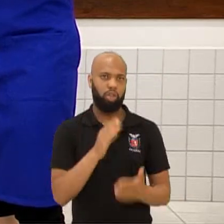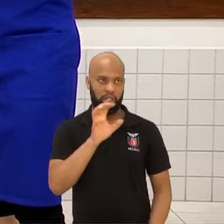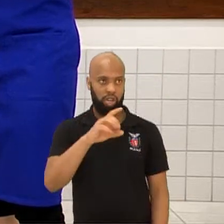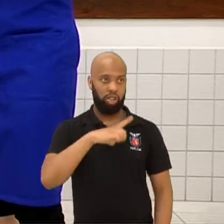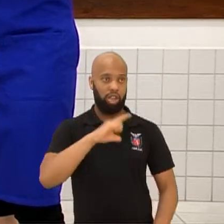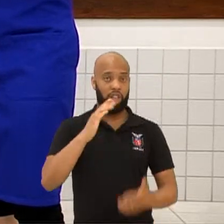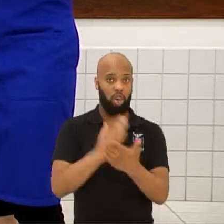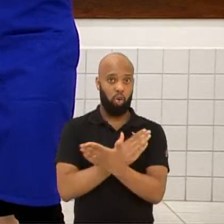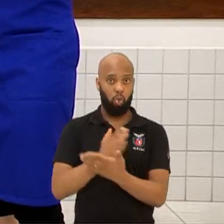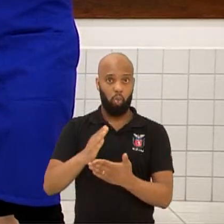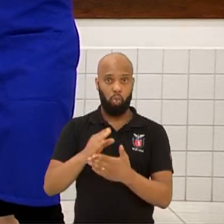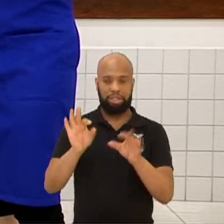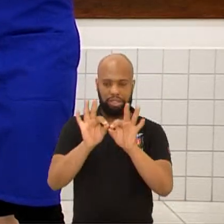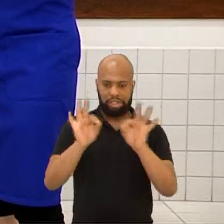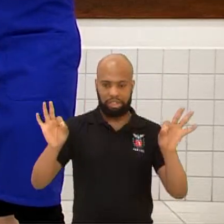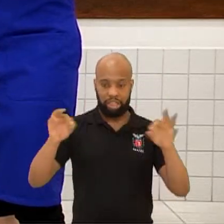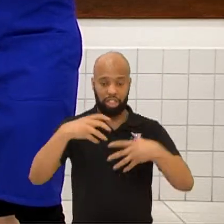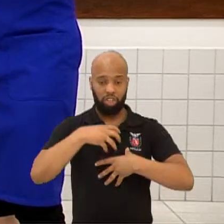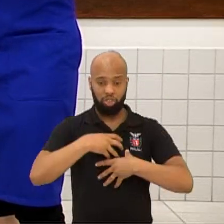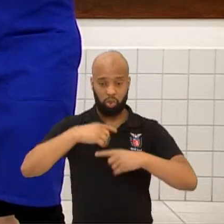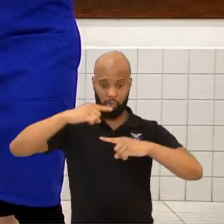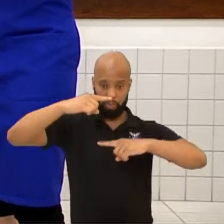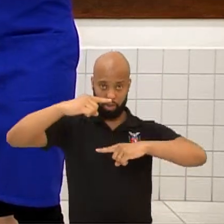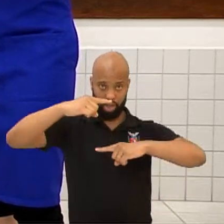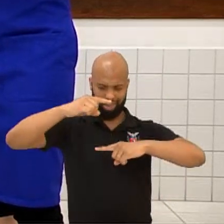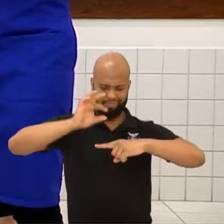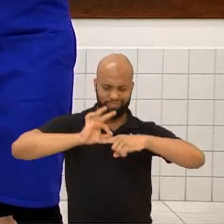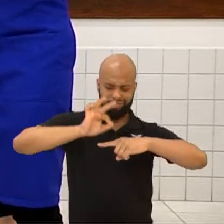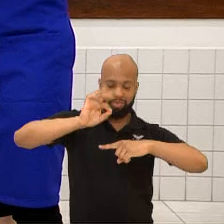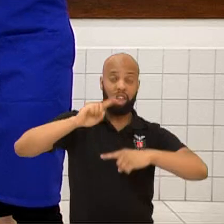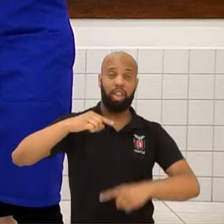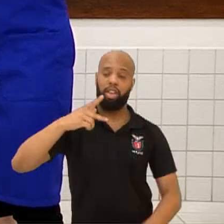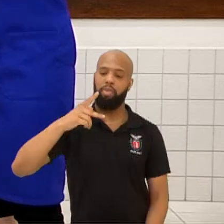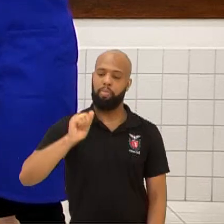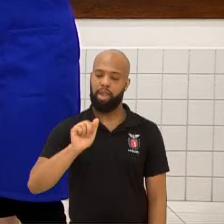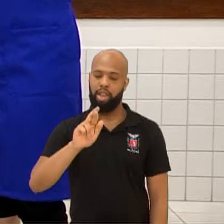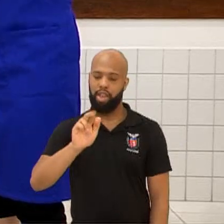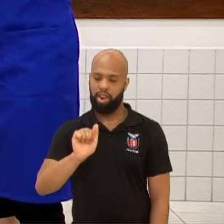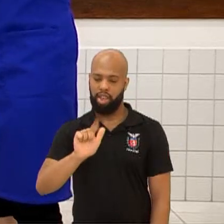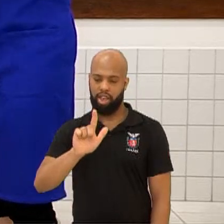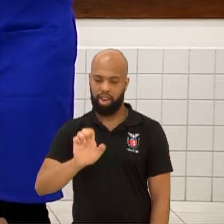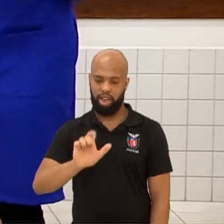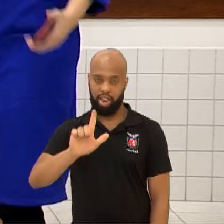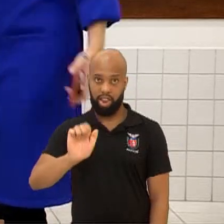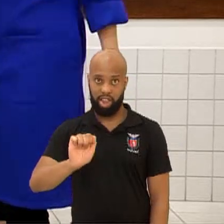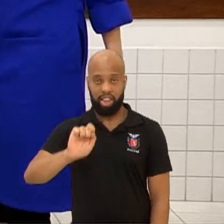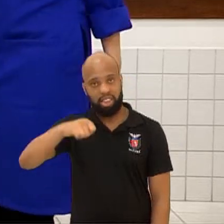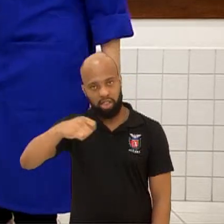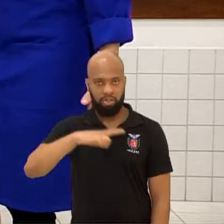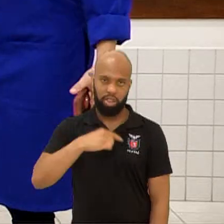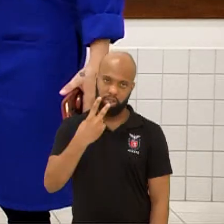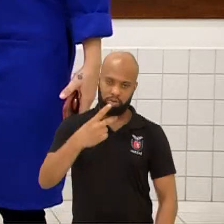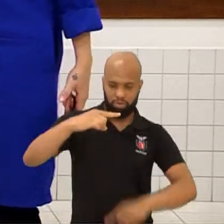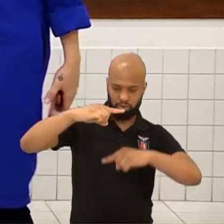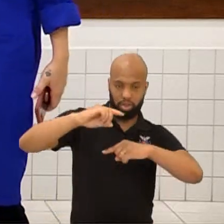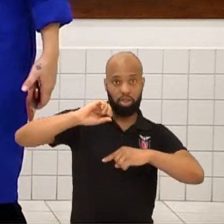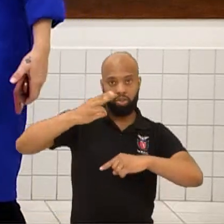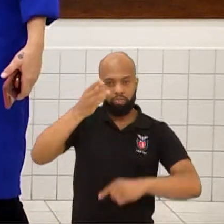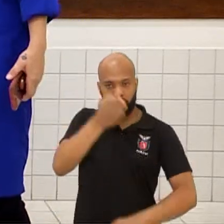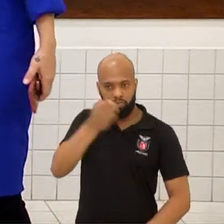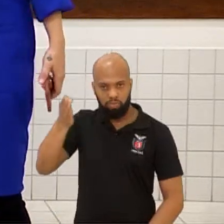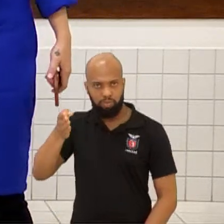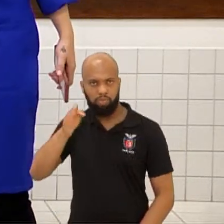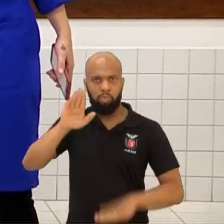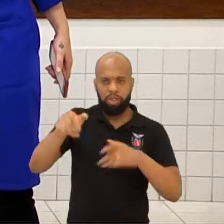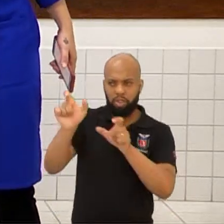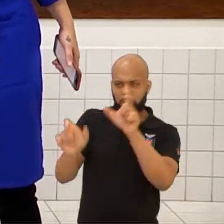paralelas e aí eu tenho as retas transversais, ok? Será que o pessoal lembra desse conteúdo da aula